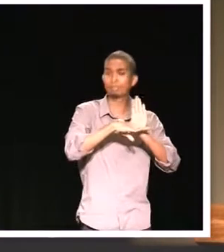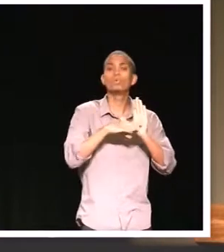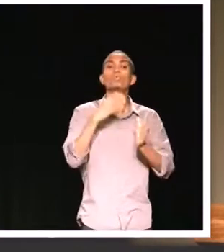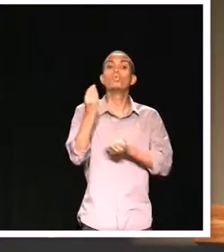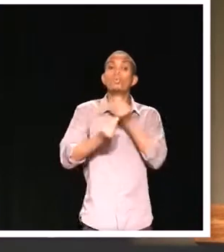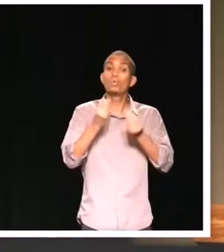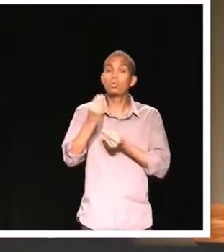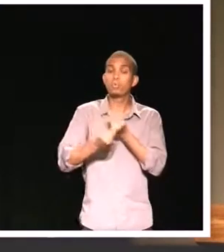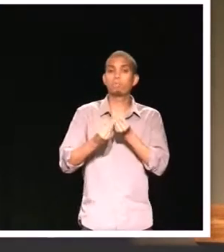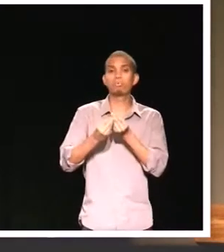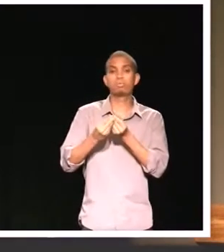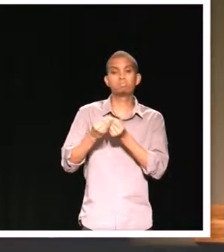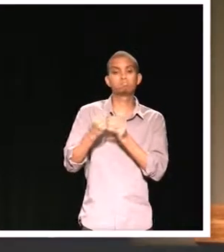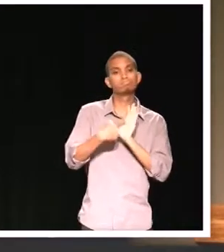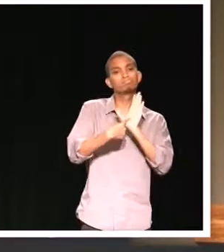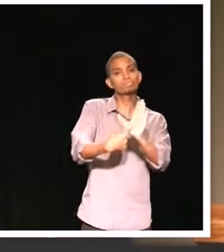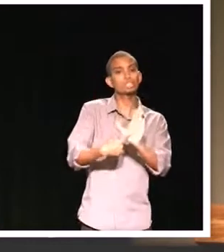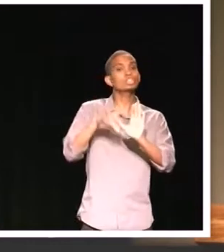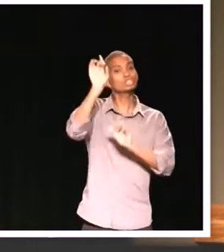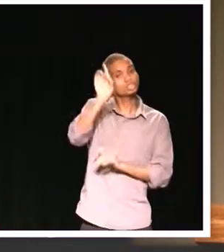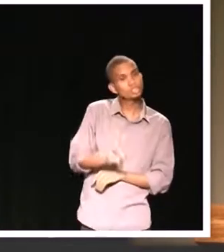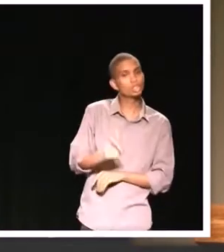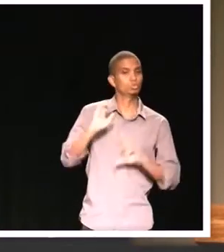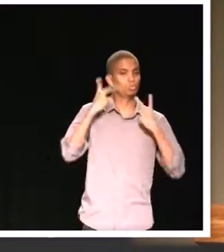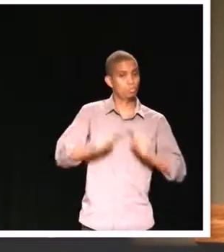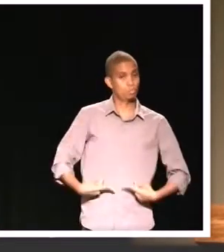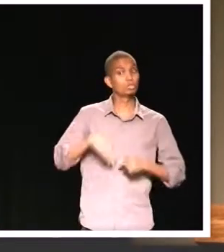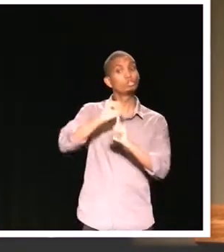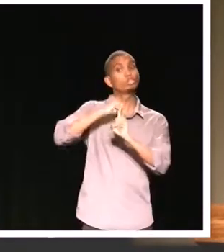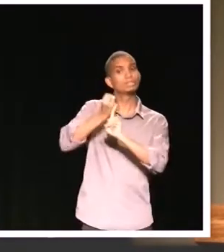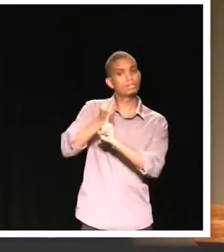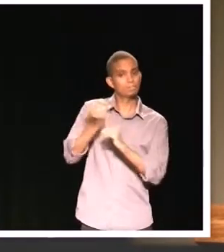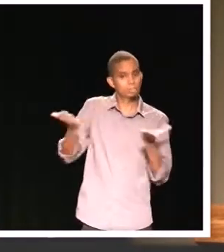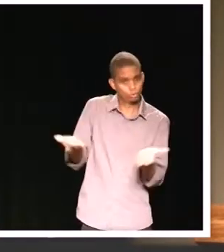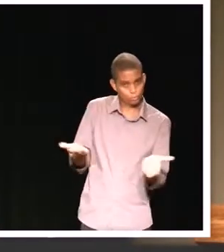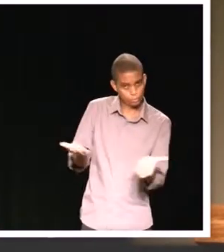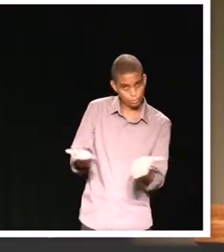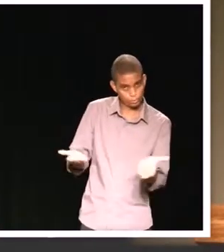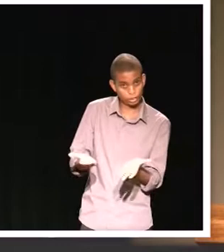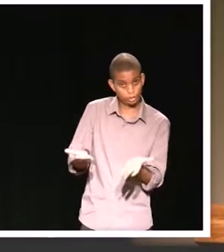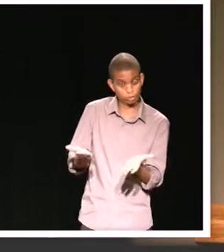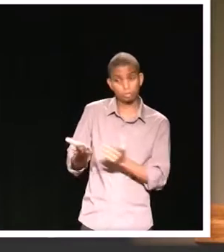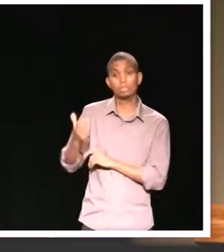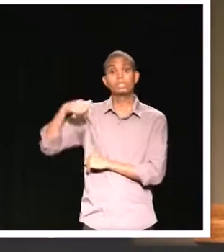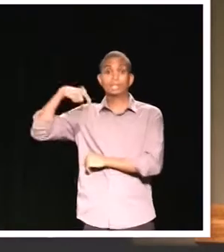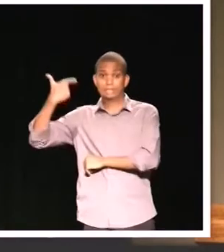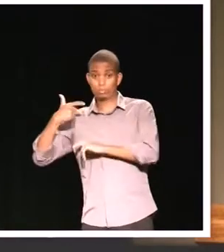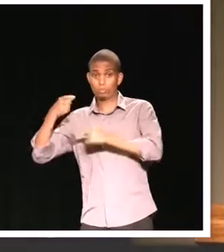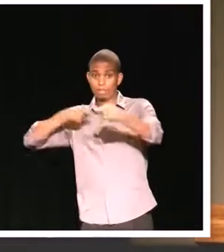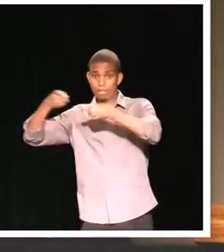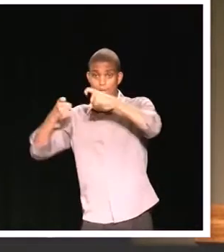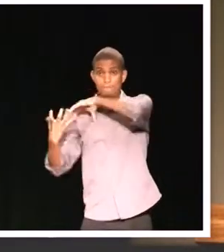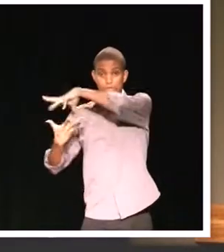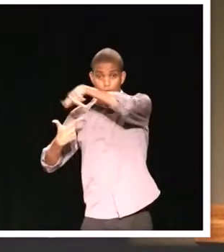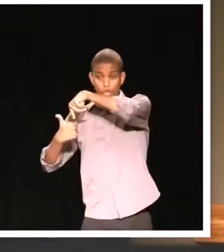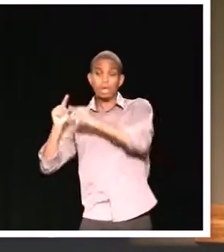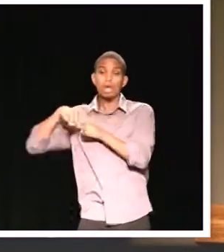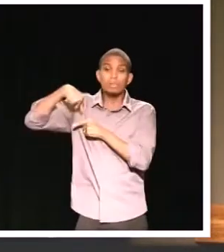no estabelecimento dos direitos humanos na sociedade contemporânea, após a Segunda Guerra Mundial.